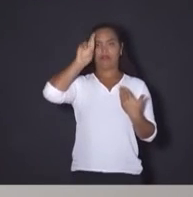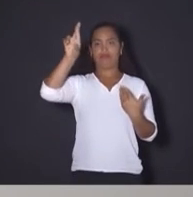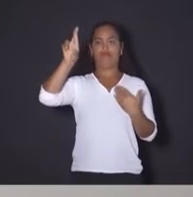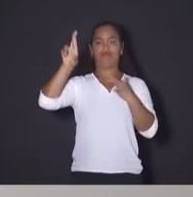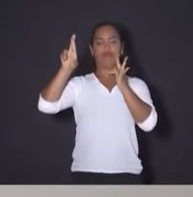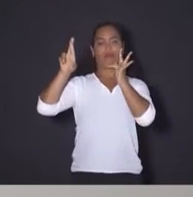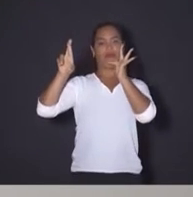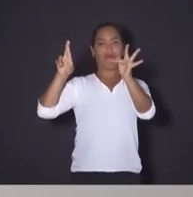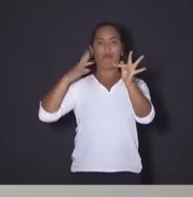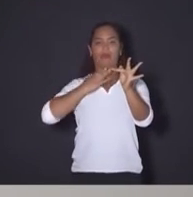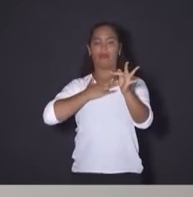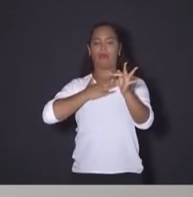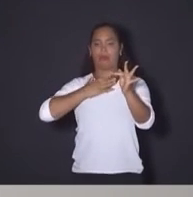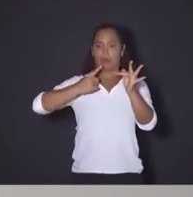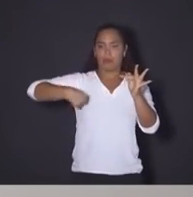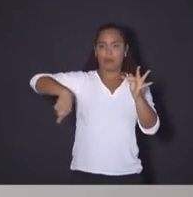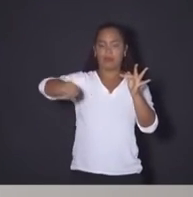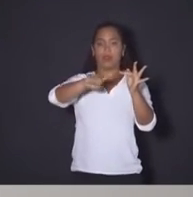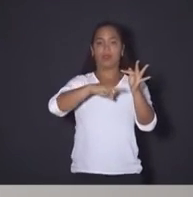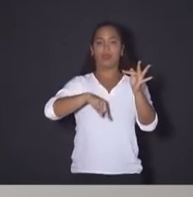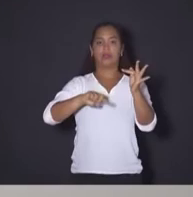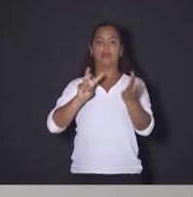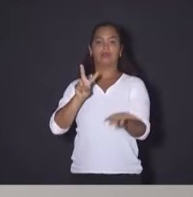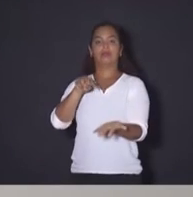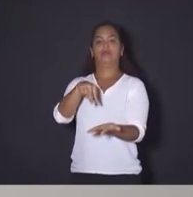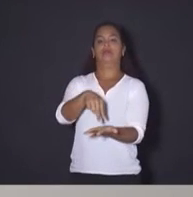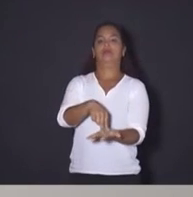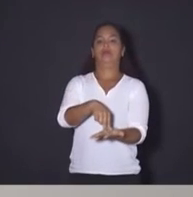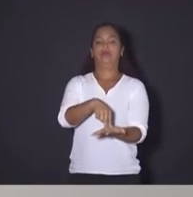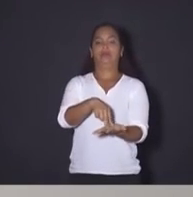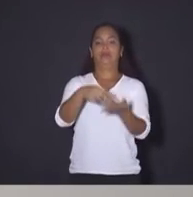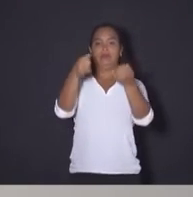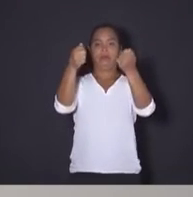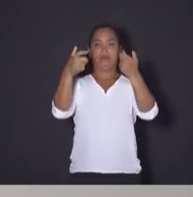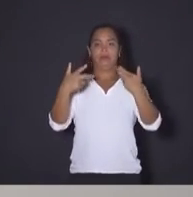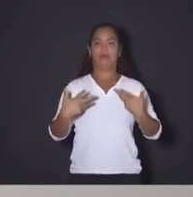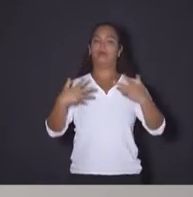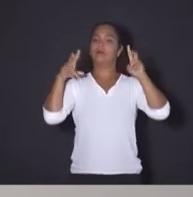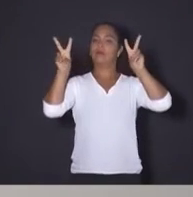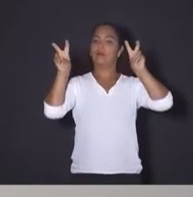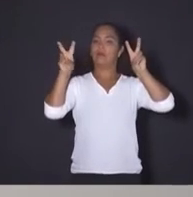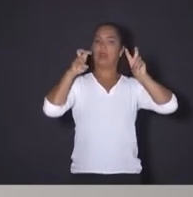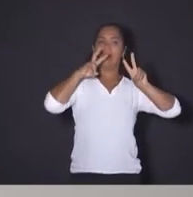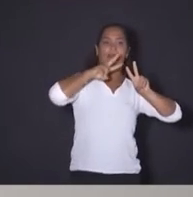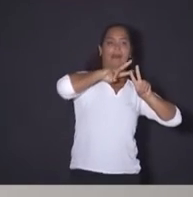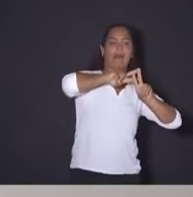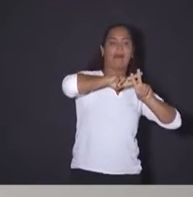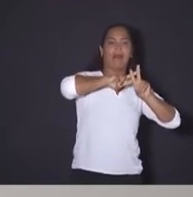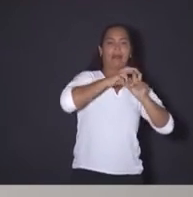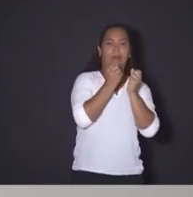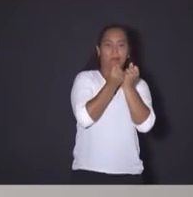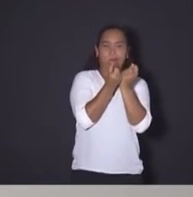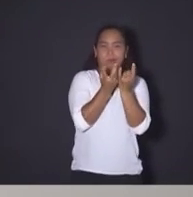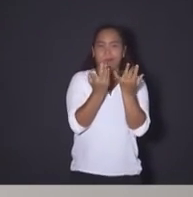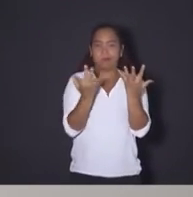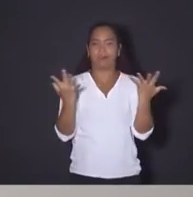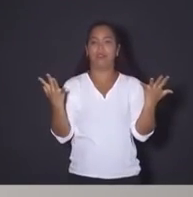futuro nós viemos aqui falar de encarceramento em massa qual o sentido que lamentavelmente